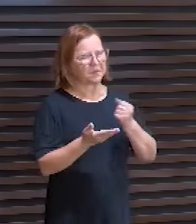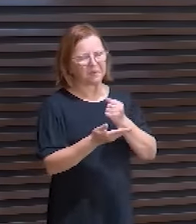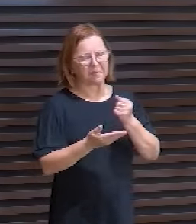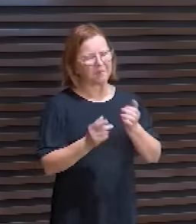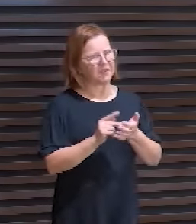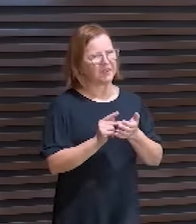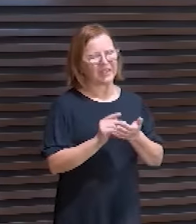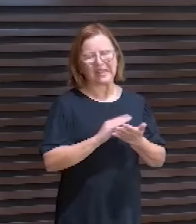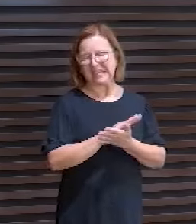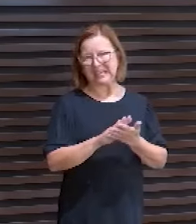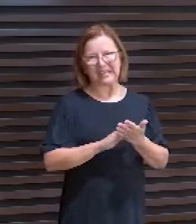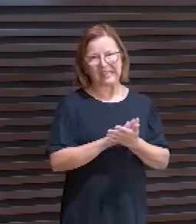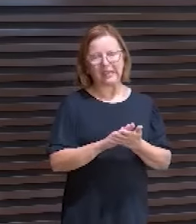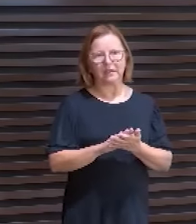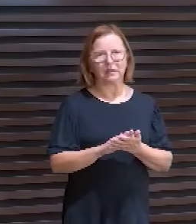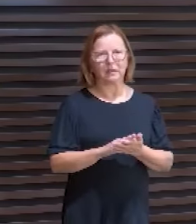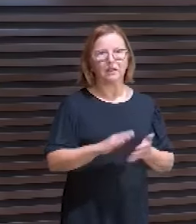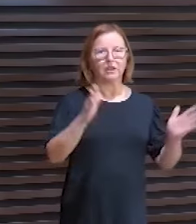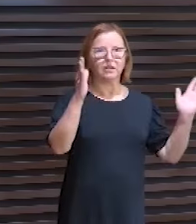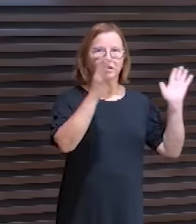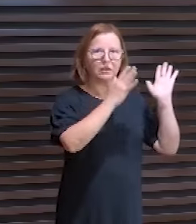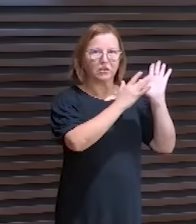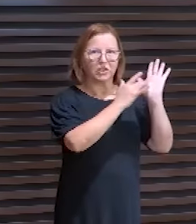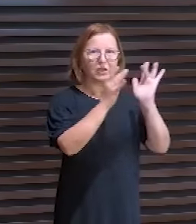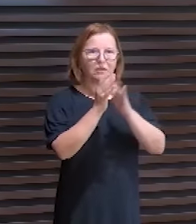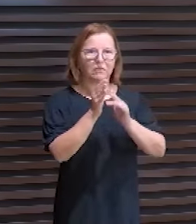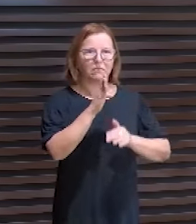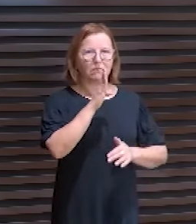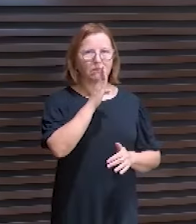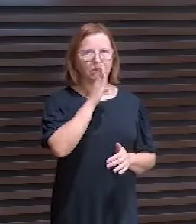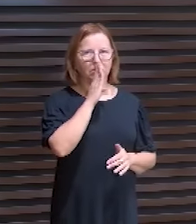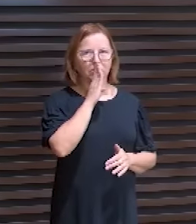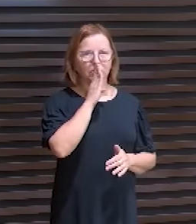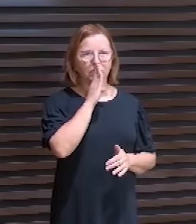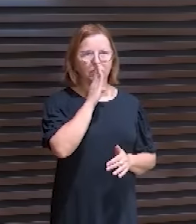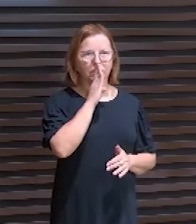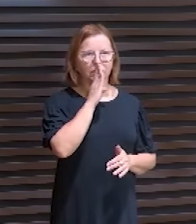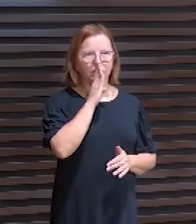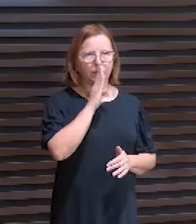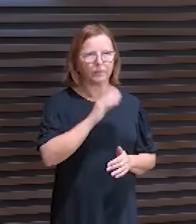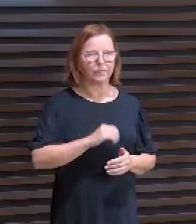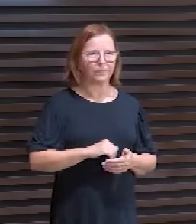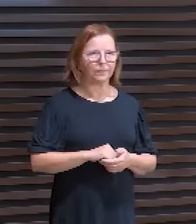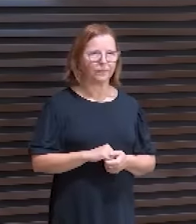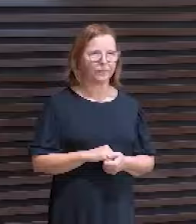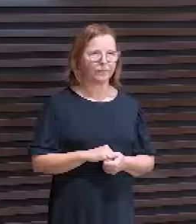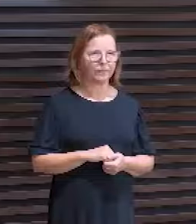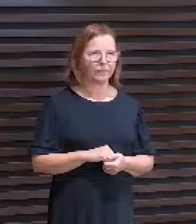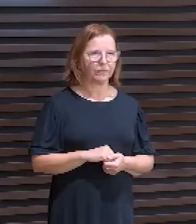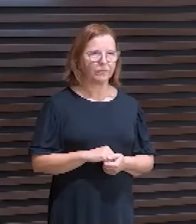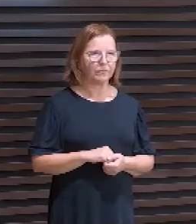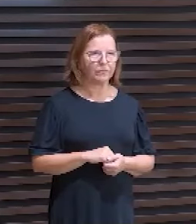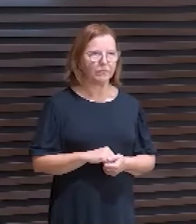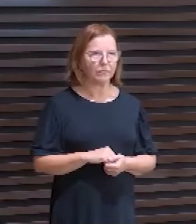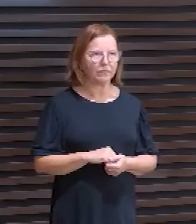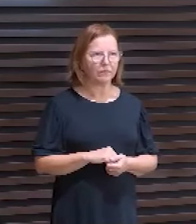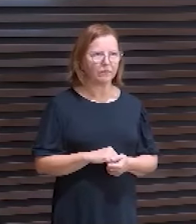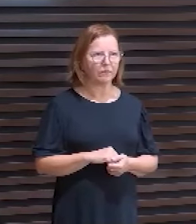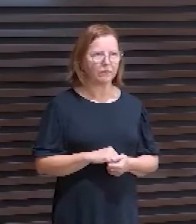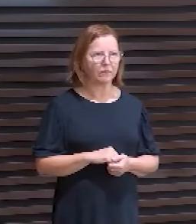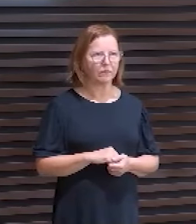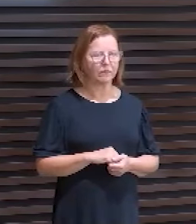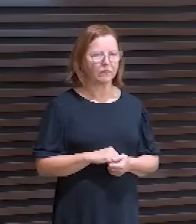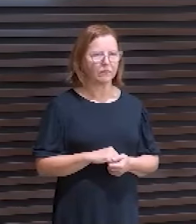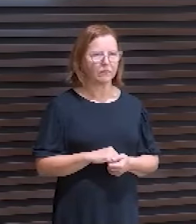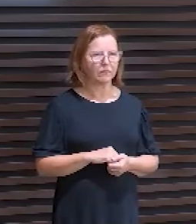sustentação ele não abriu a boca onde estava o egoísmo